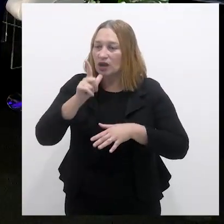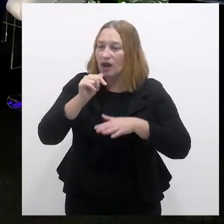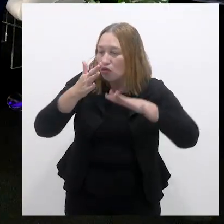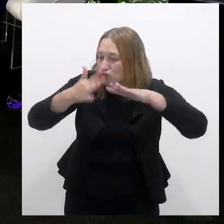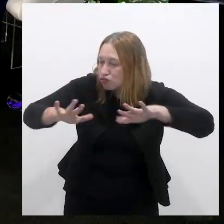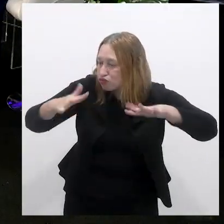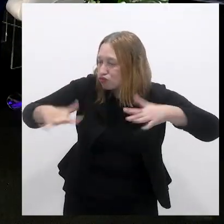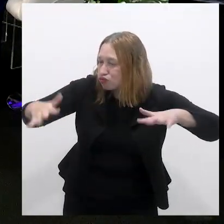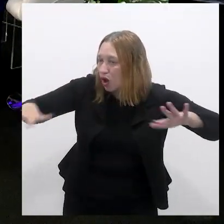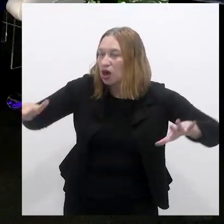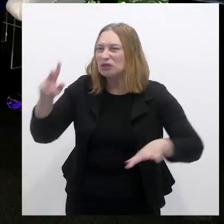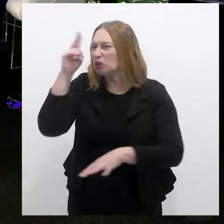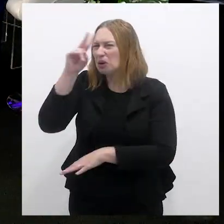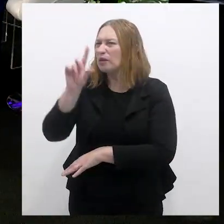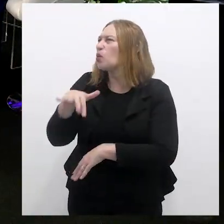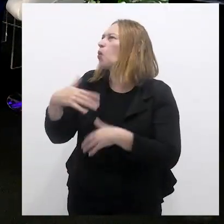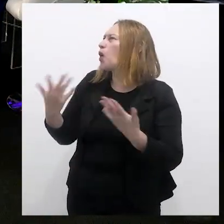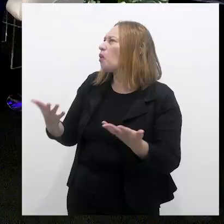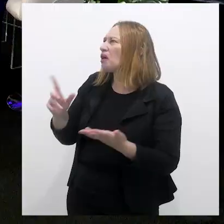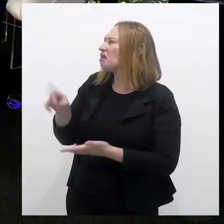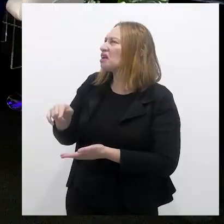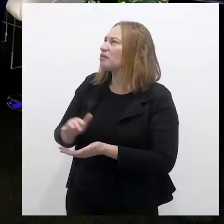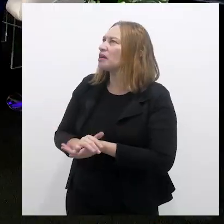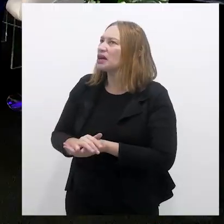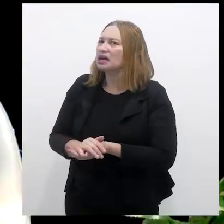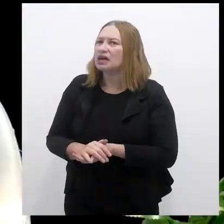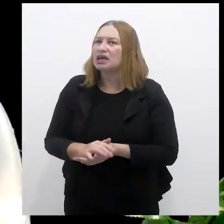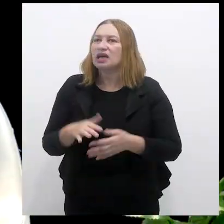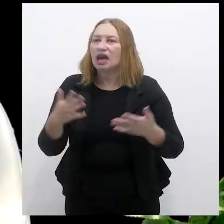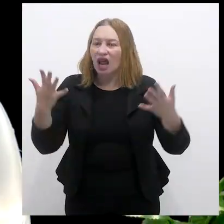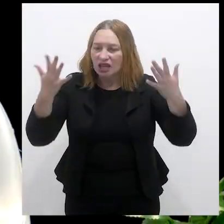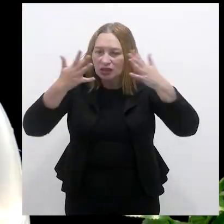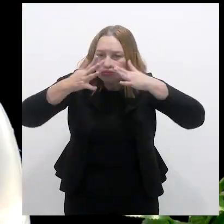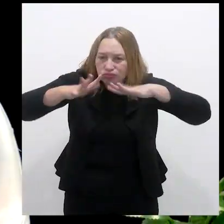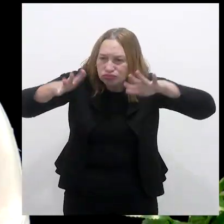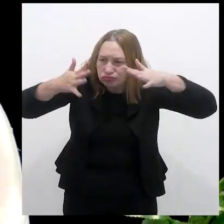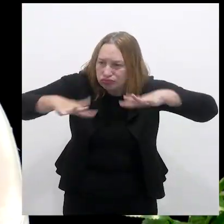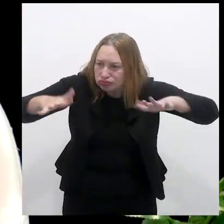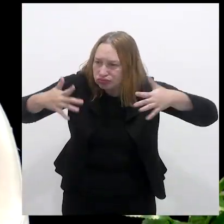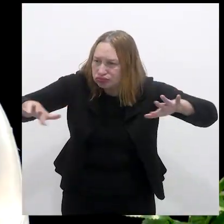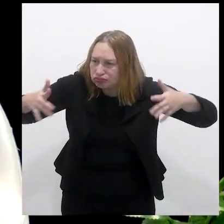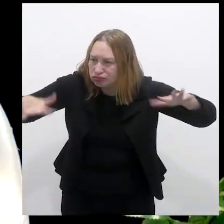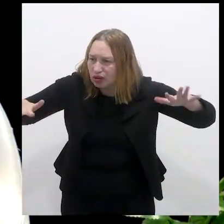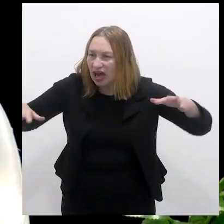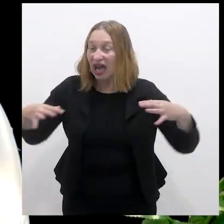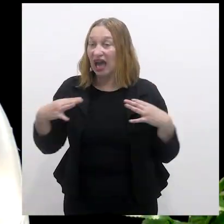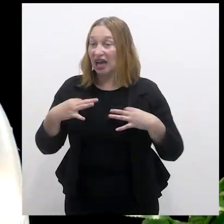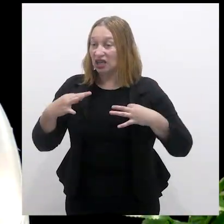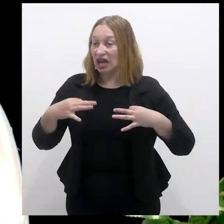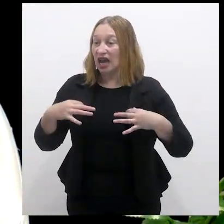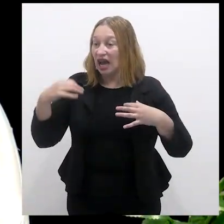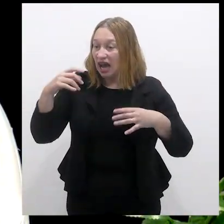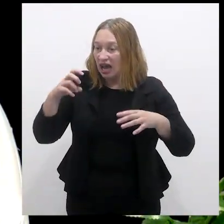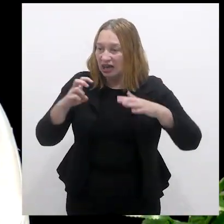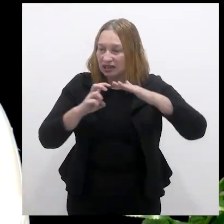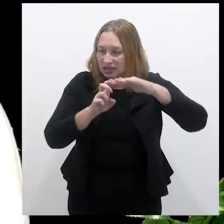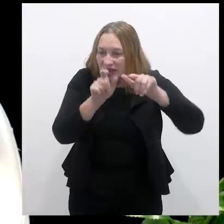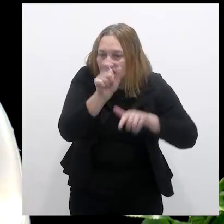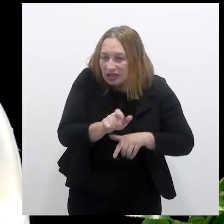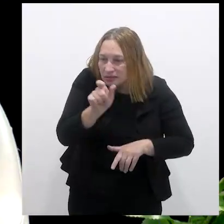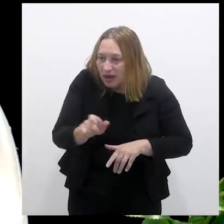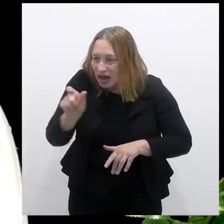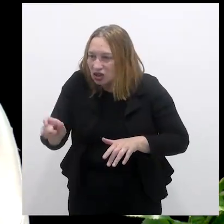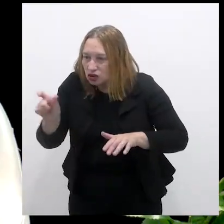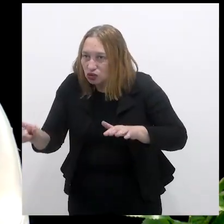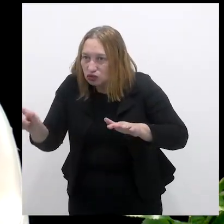que tinha o mar. Eu não lembro agora qual era a peça, mas tinha o mar. E o mar era feito de pessoas por baixo, aquele monte de pano, né? E